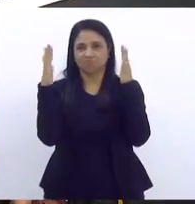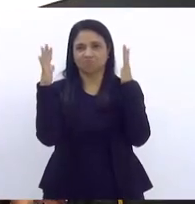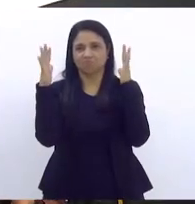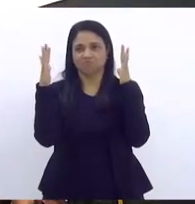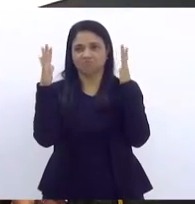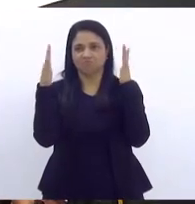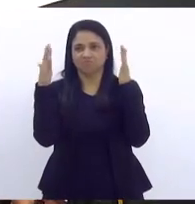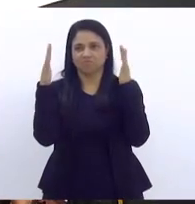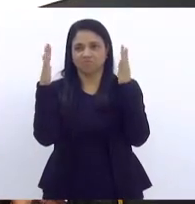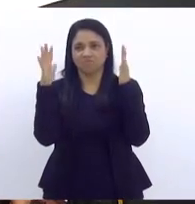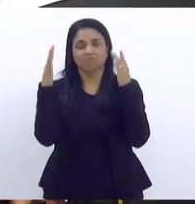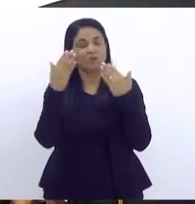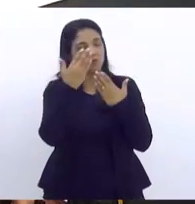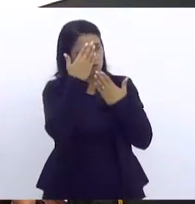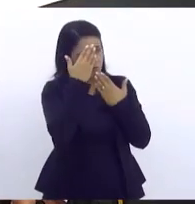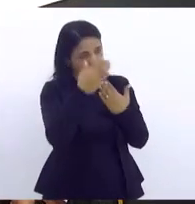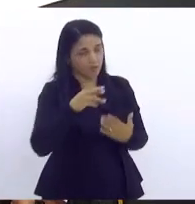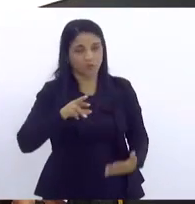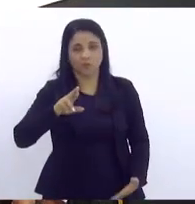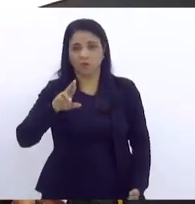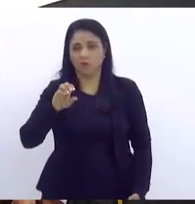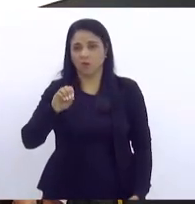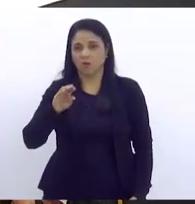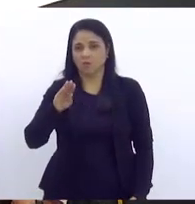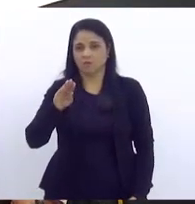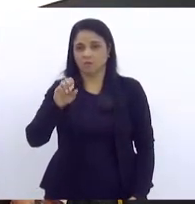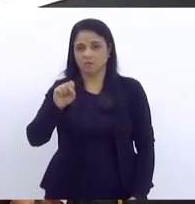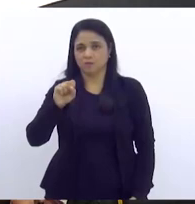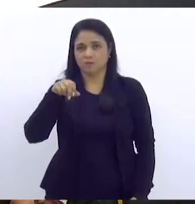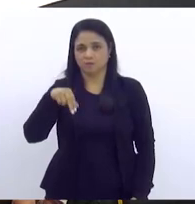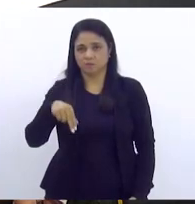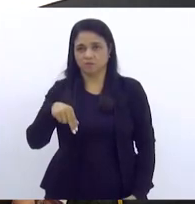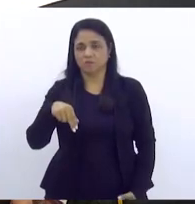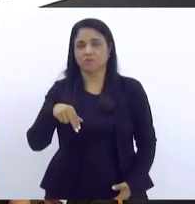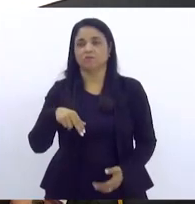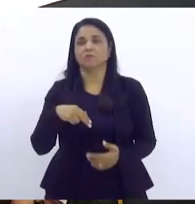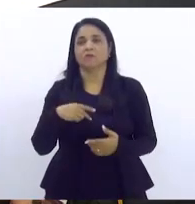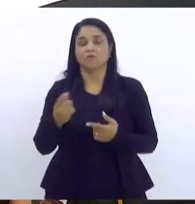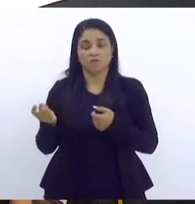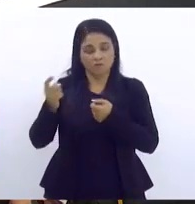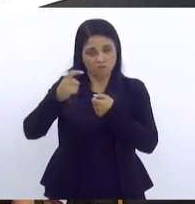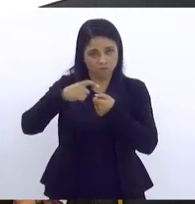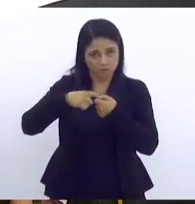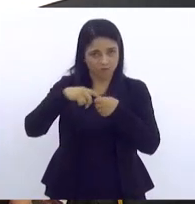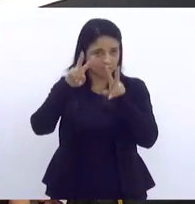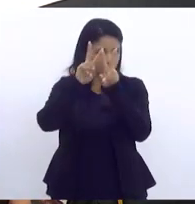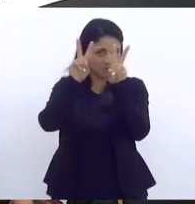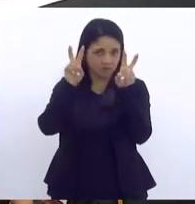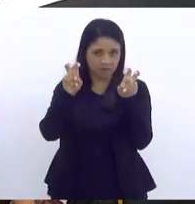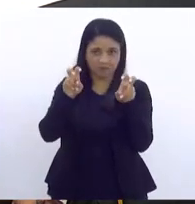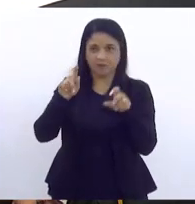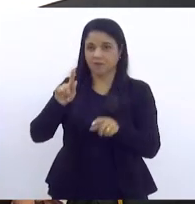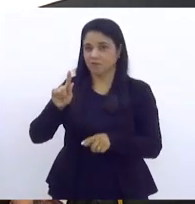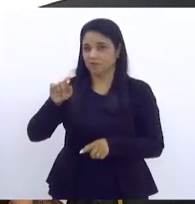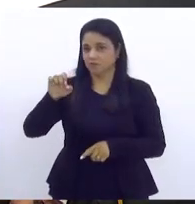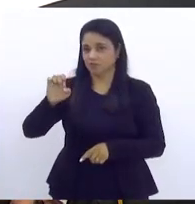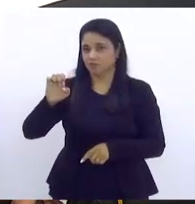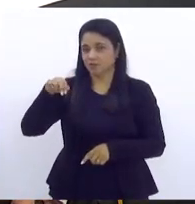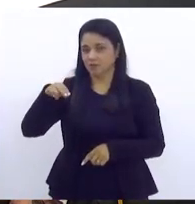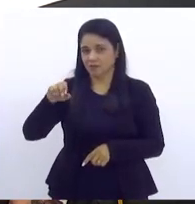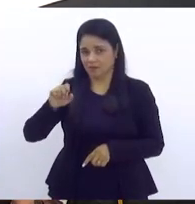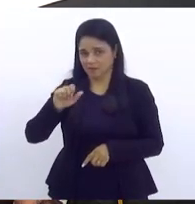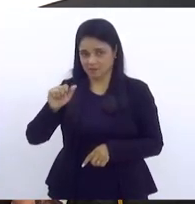Muito obrigado Robson a gente voltará a tratar dos temas referent à Gena Mas agradeço